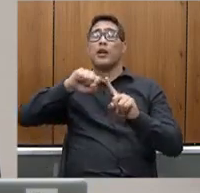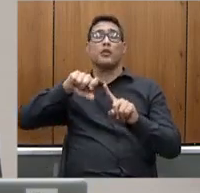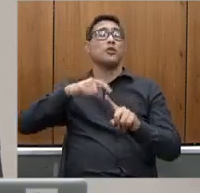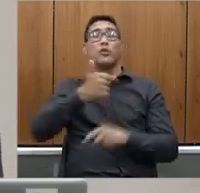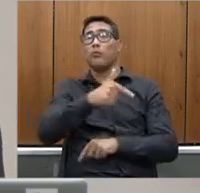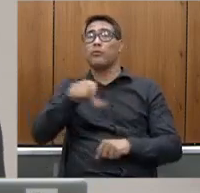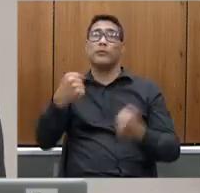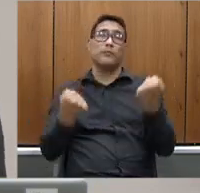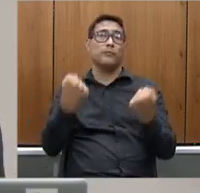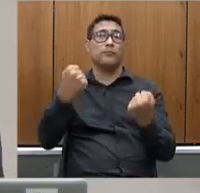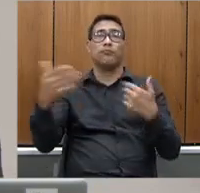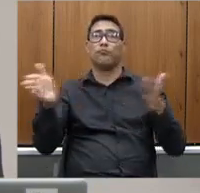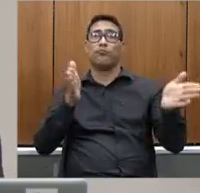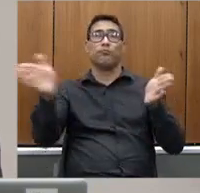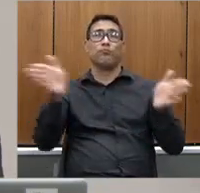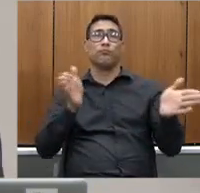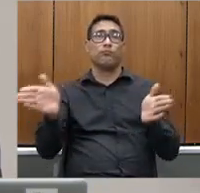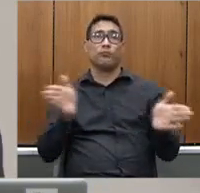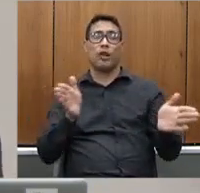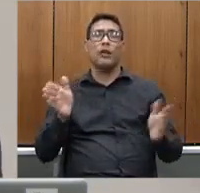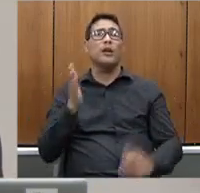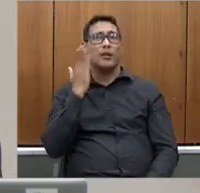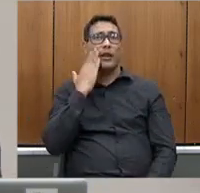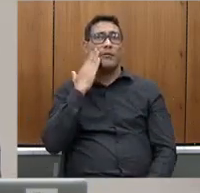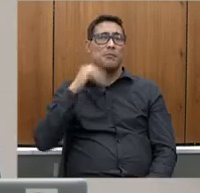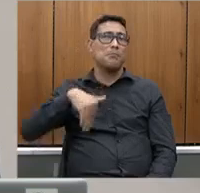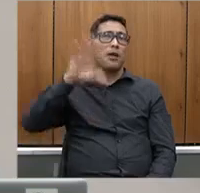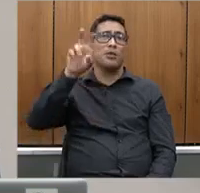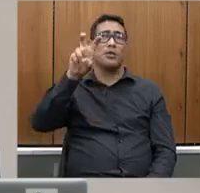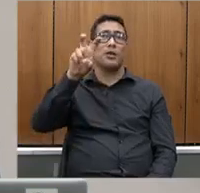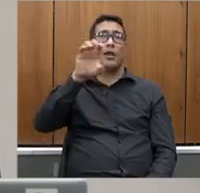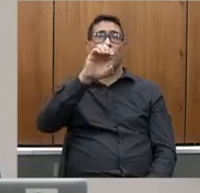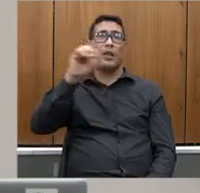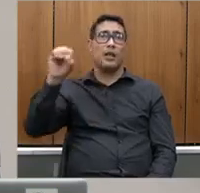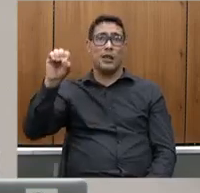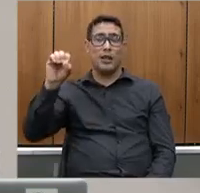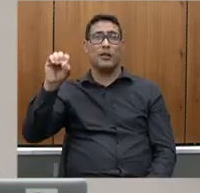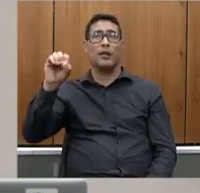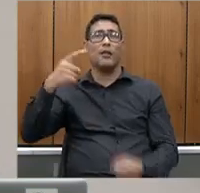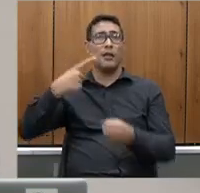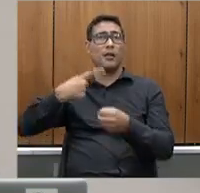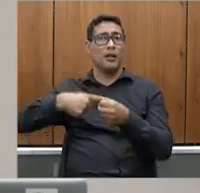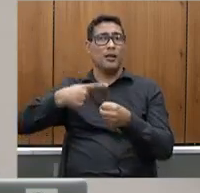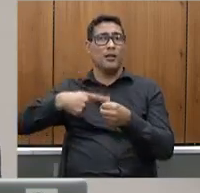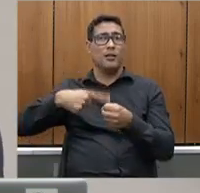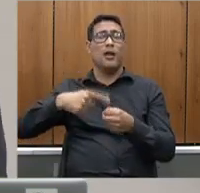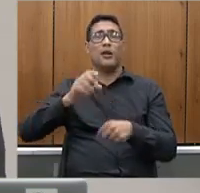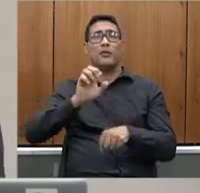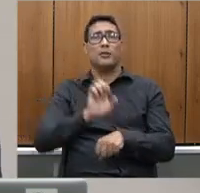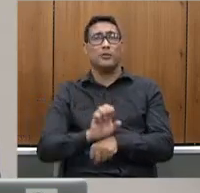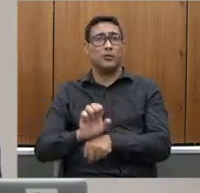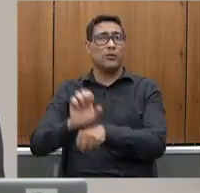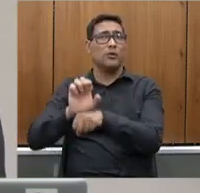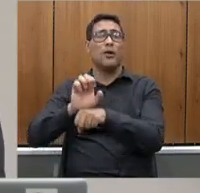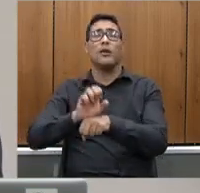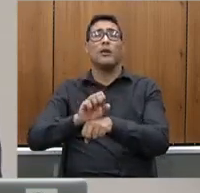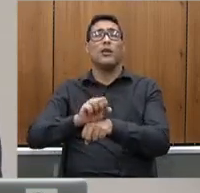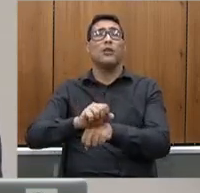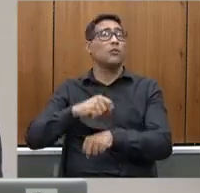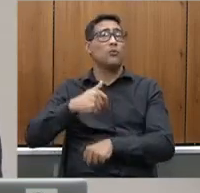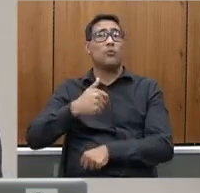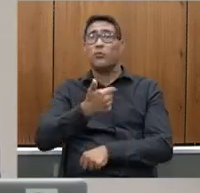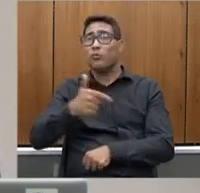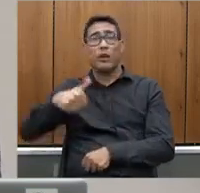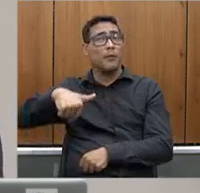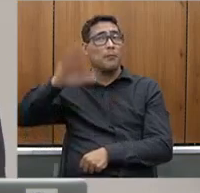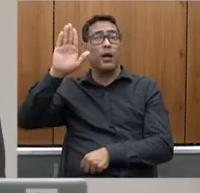que mais de 500 cidades do estado mais de 500 eu posso afirmar isso aqui não tem mais do que uma viatura noturna